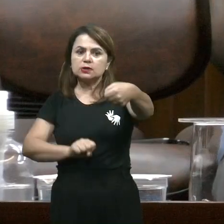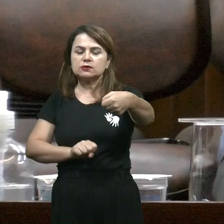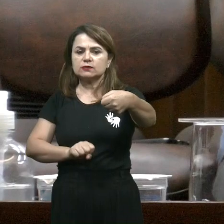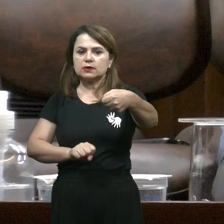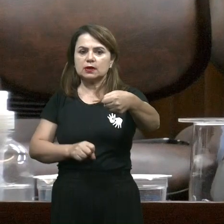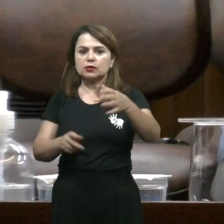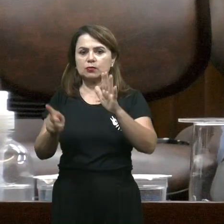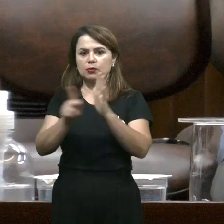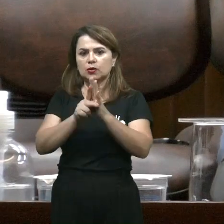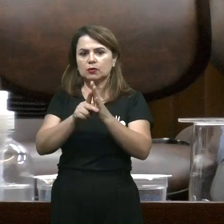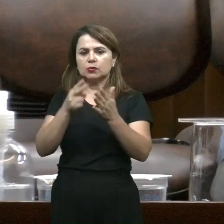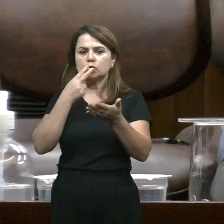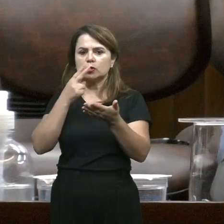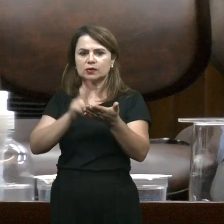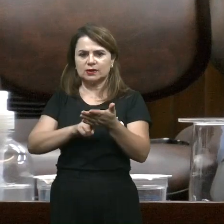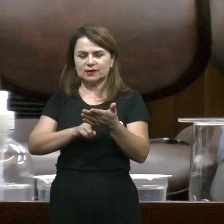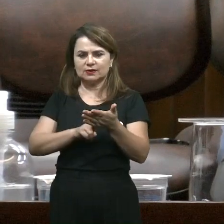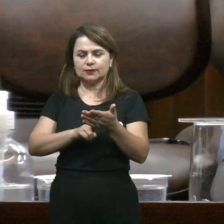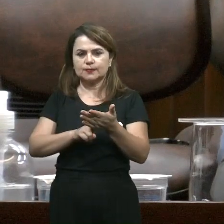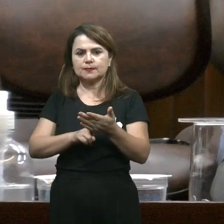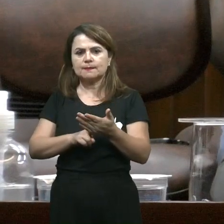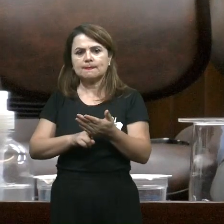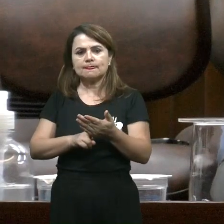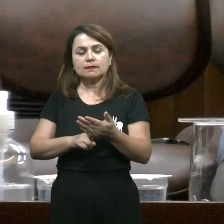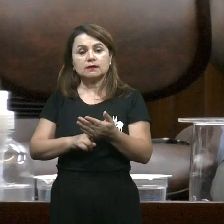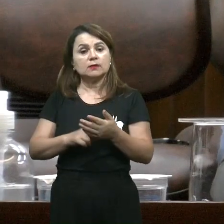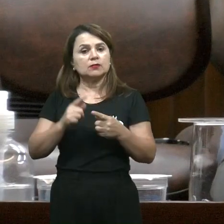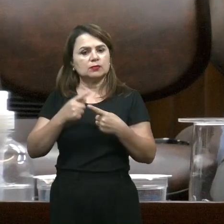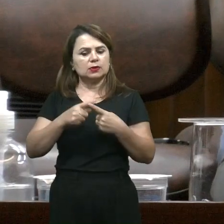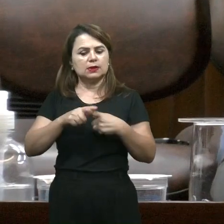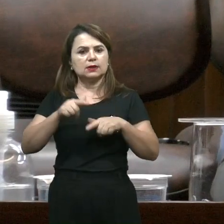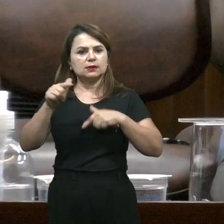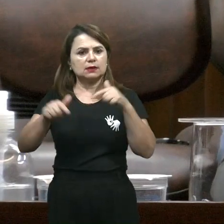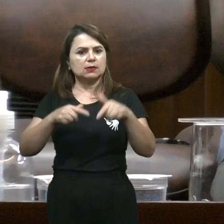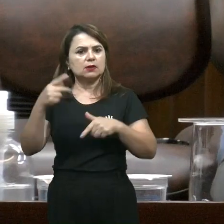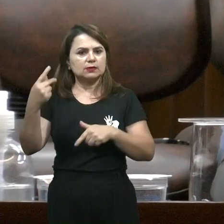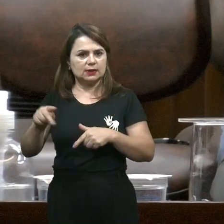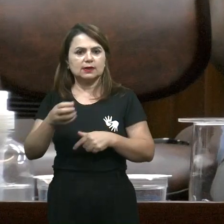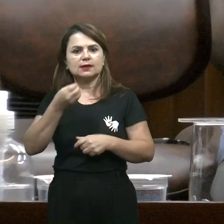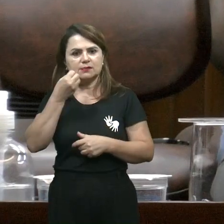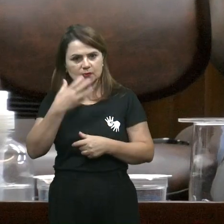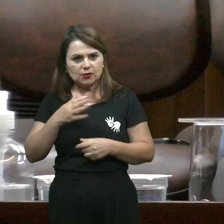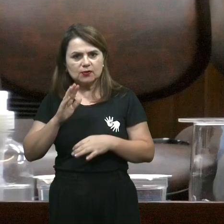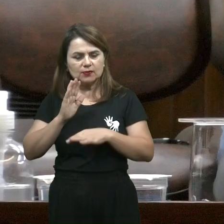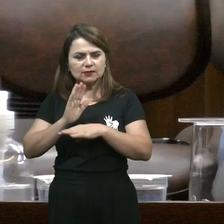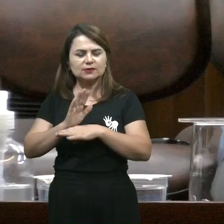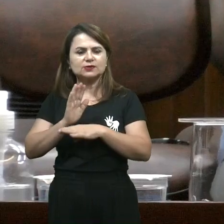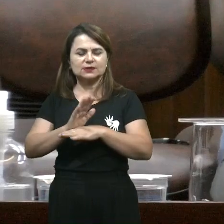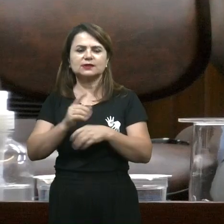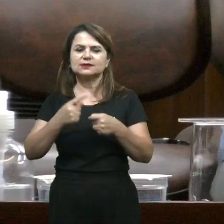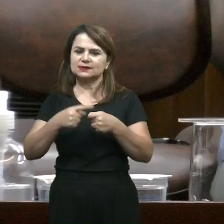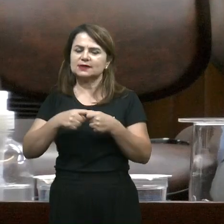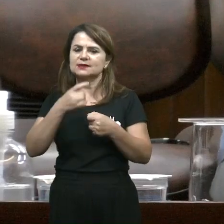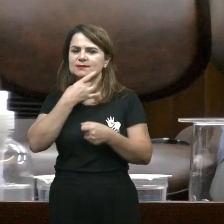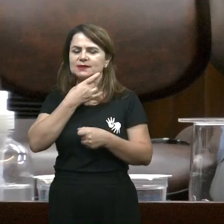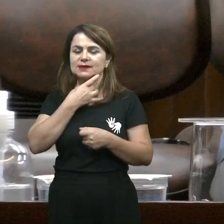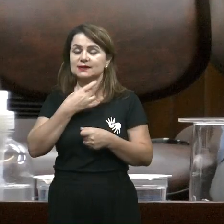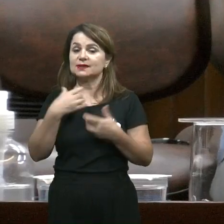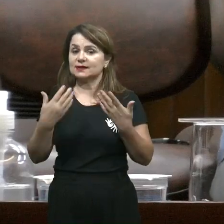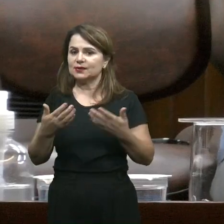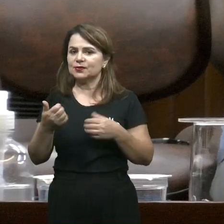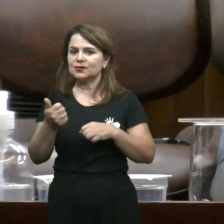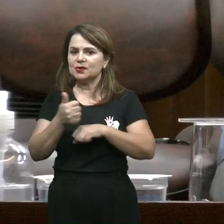Correios, agora há poucos dias, pelo excelente trabalho que ele vem prestando aí na cidade de Marília. Então, quero deixar os parabéns, as